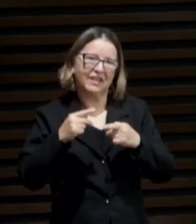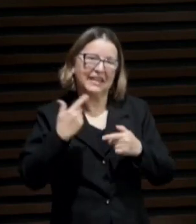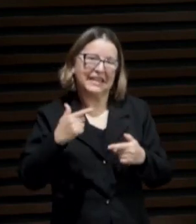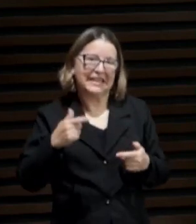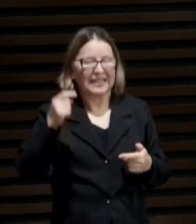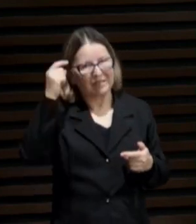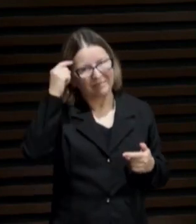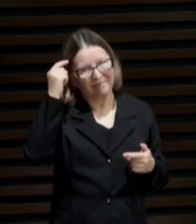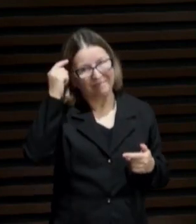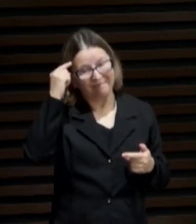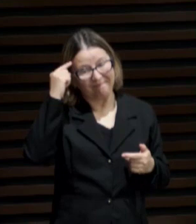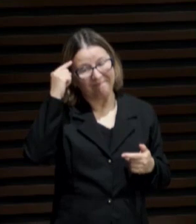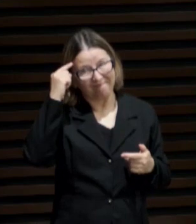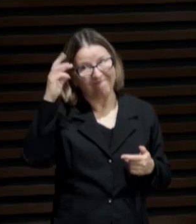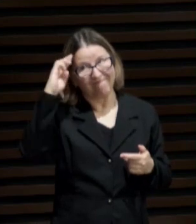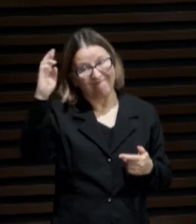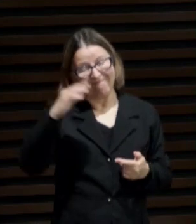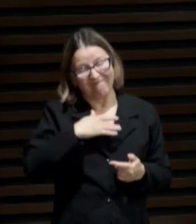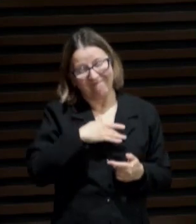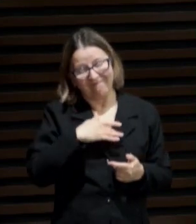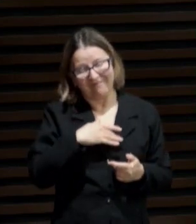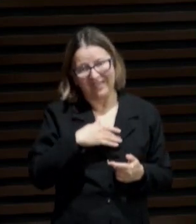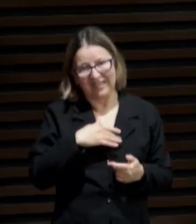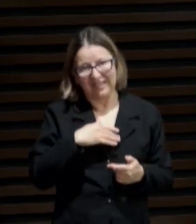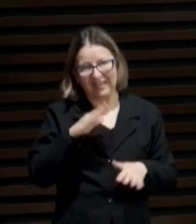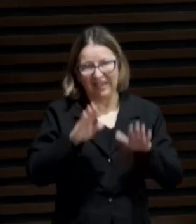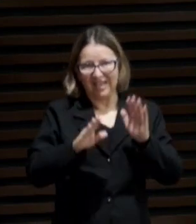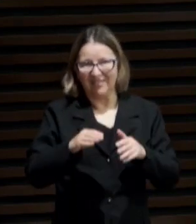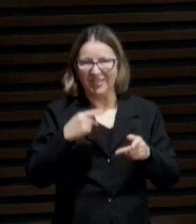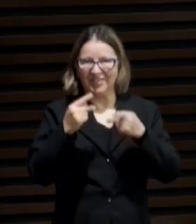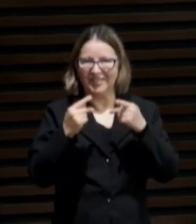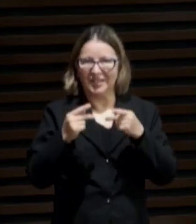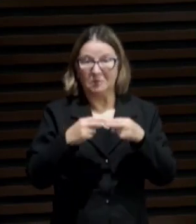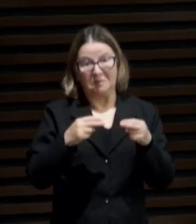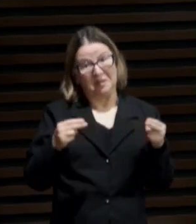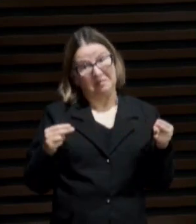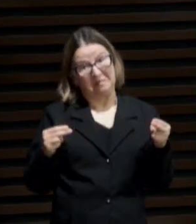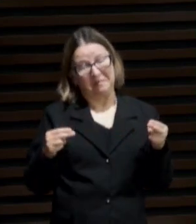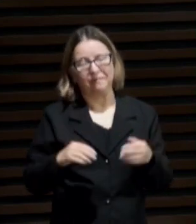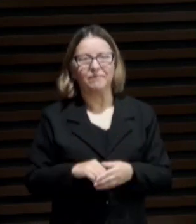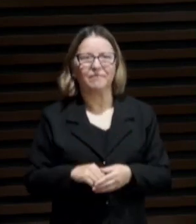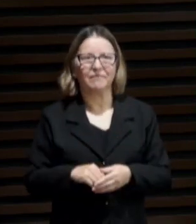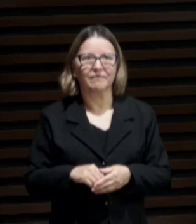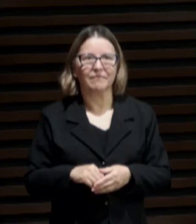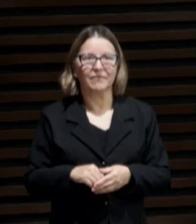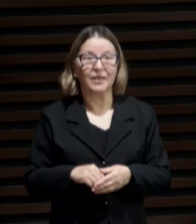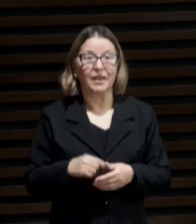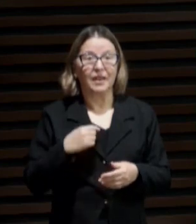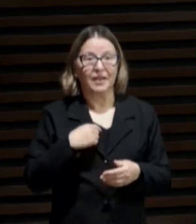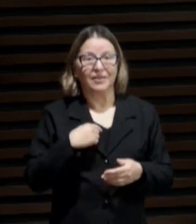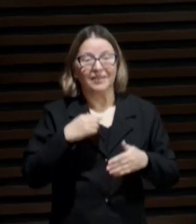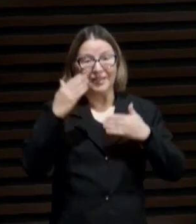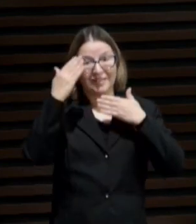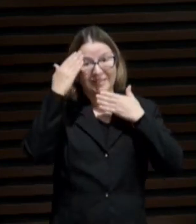matasse. A gente diz determinadas coisas E eu dou graças aos arautos que eu ia tentar consertar